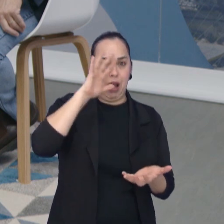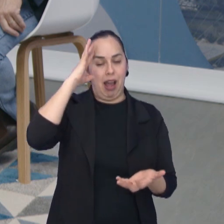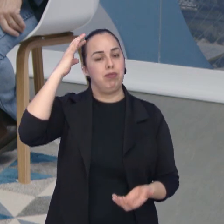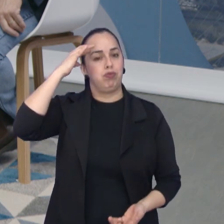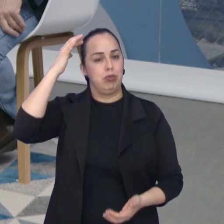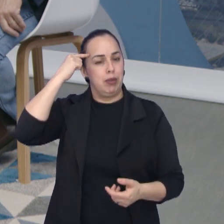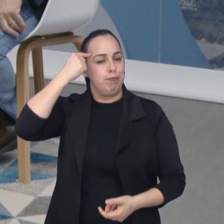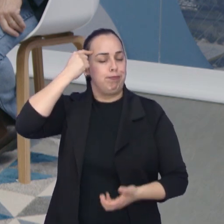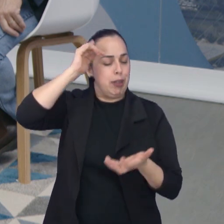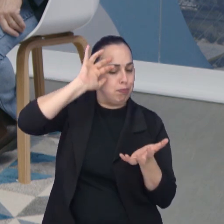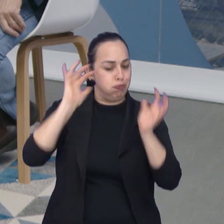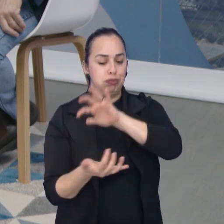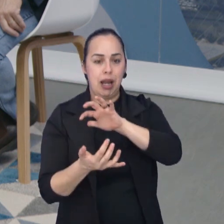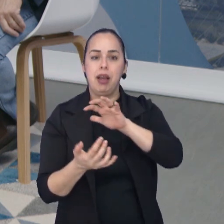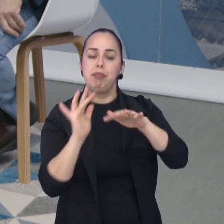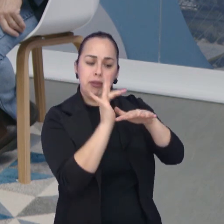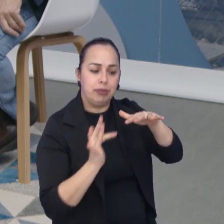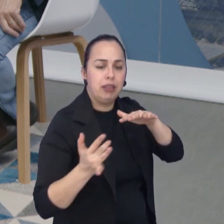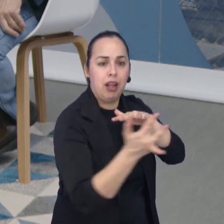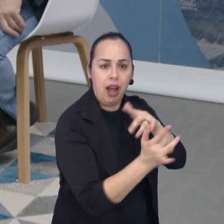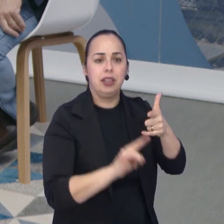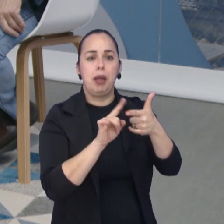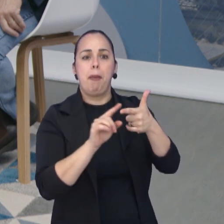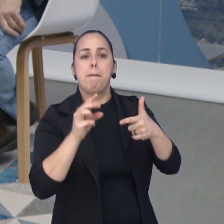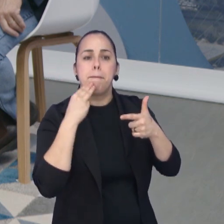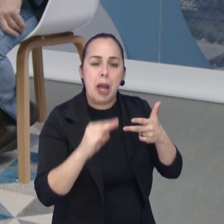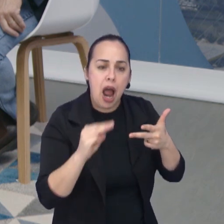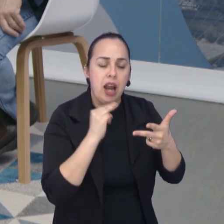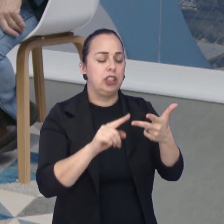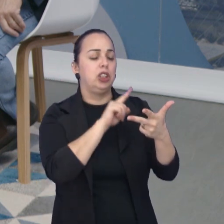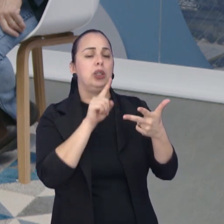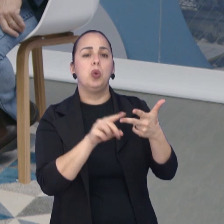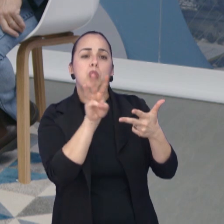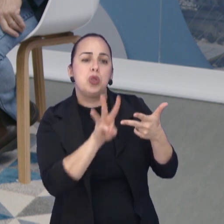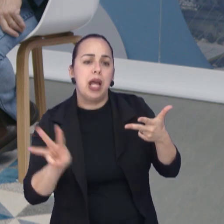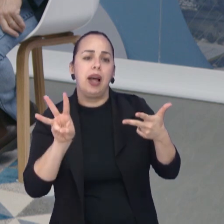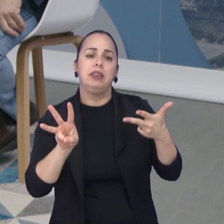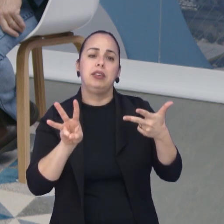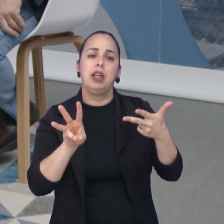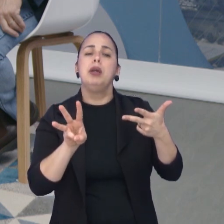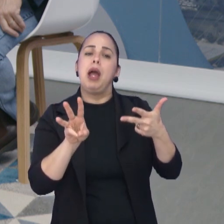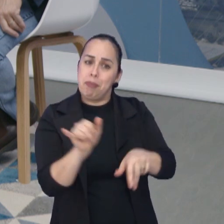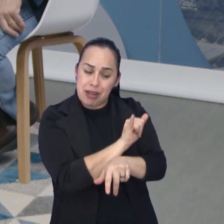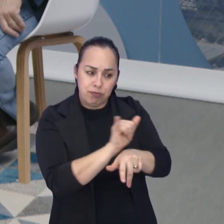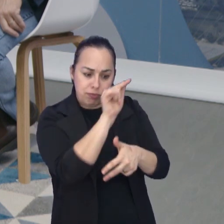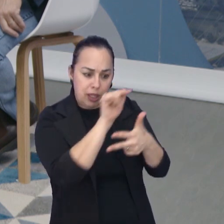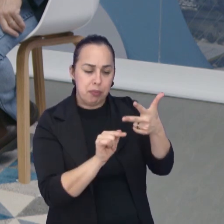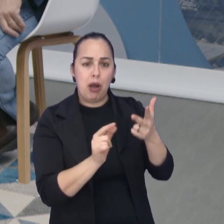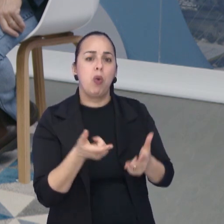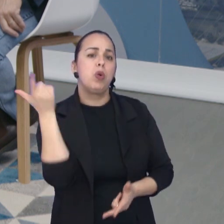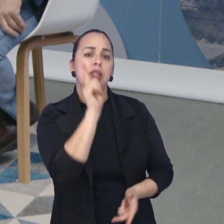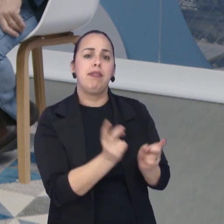venda, é marketing, é rede social, né? O site que ela falou para você conseguir vender, né, para todo o país, que é o